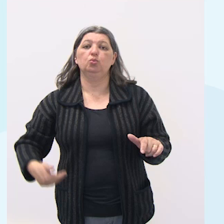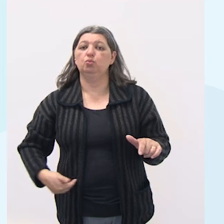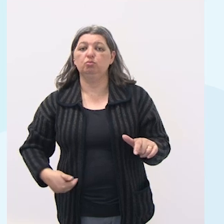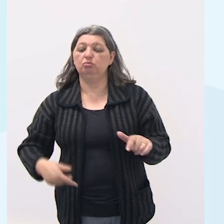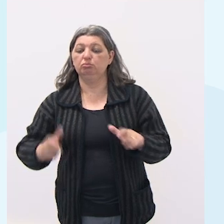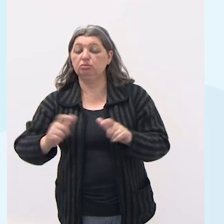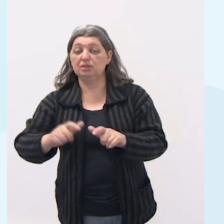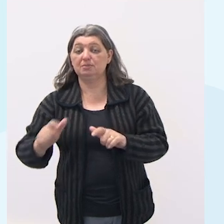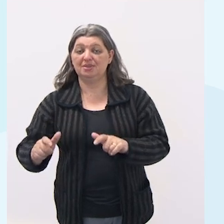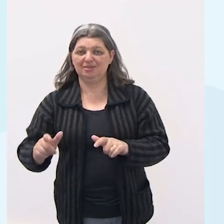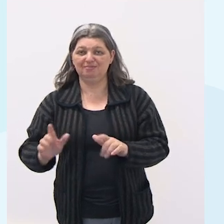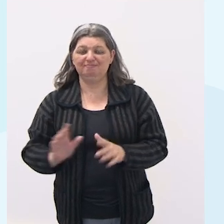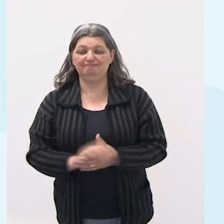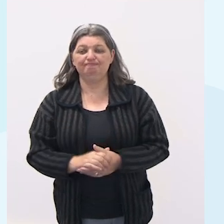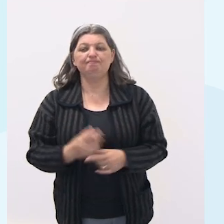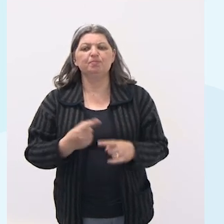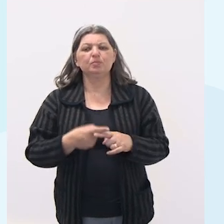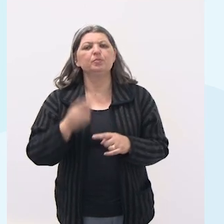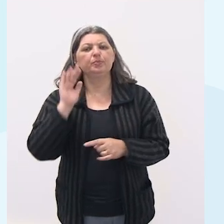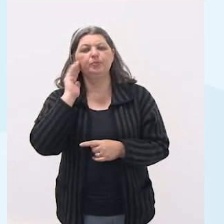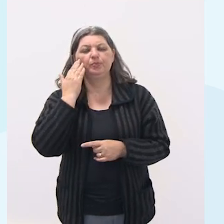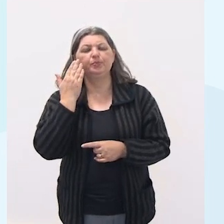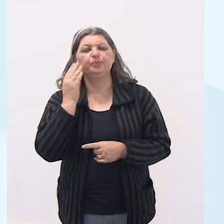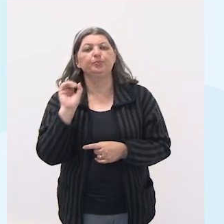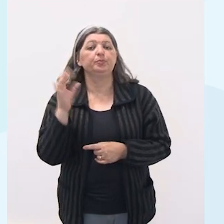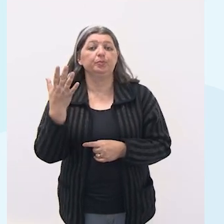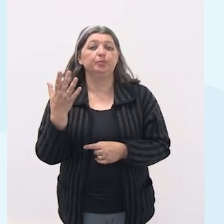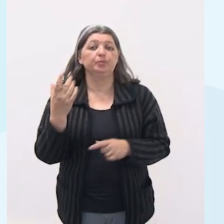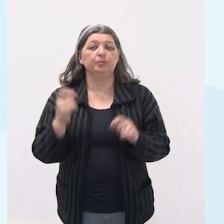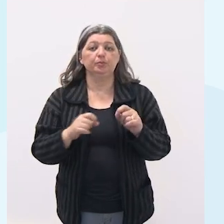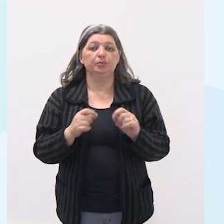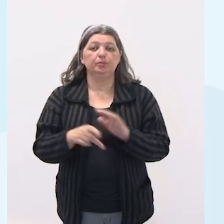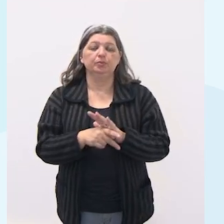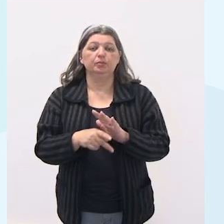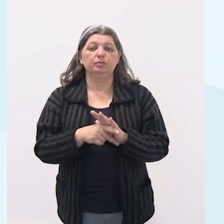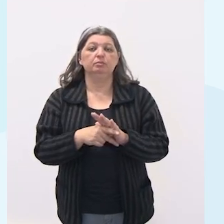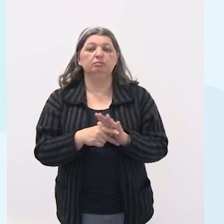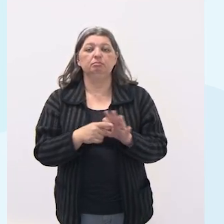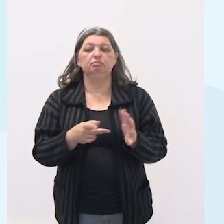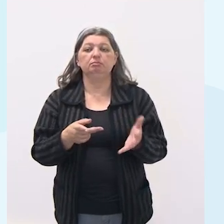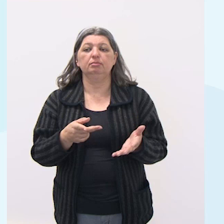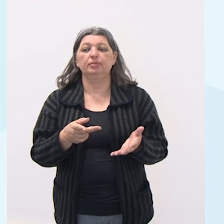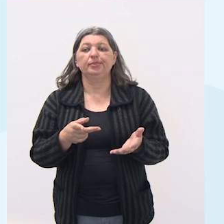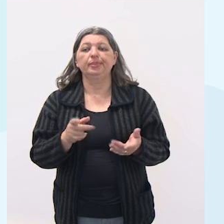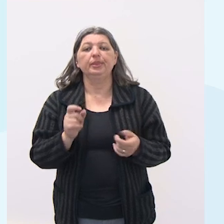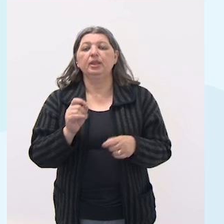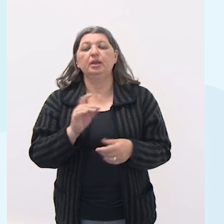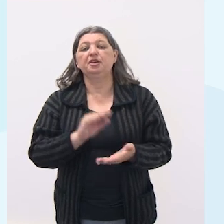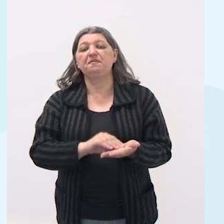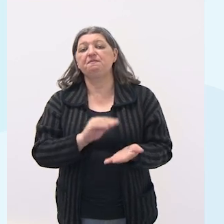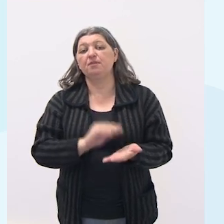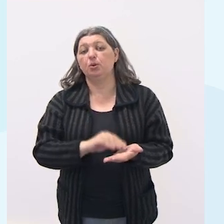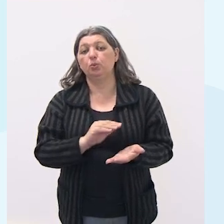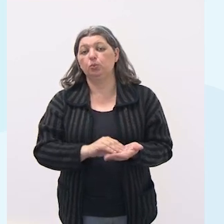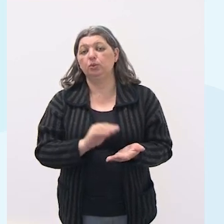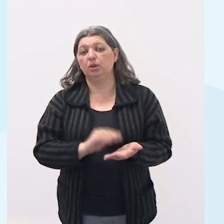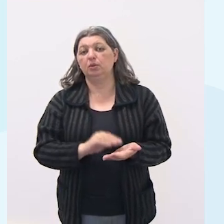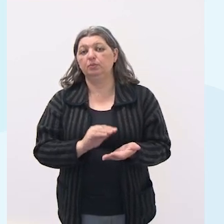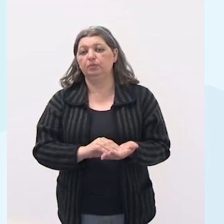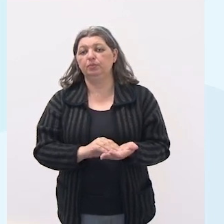estão, a gente vê como acontece essa dinâmica das ausências, né? E